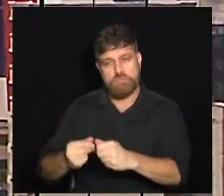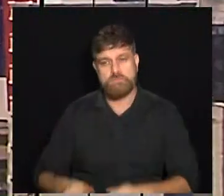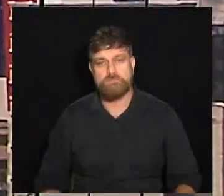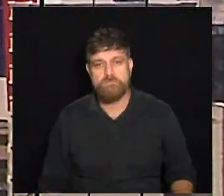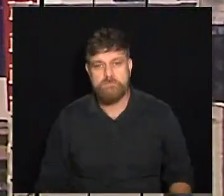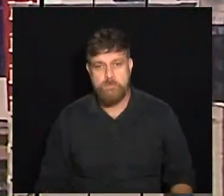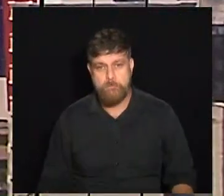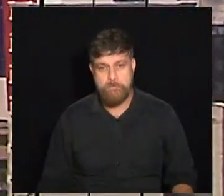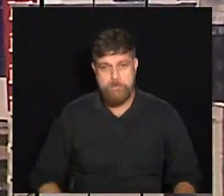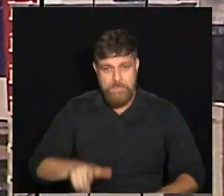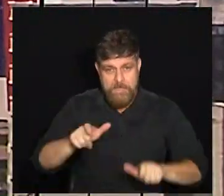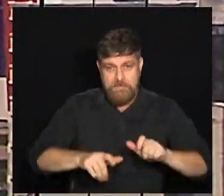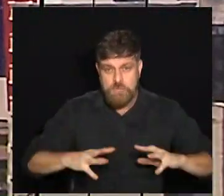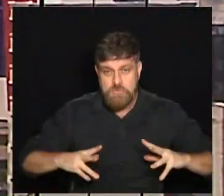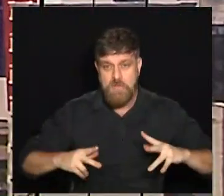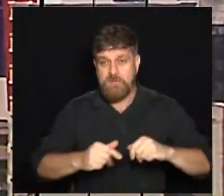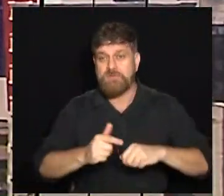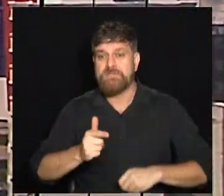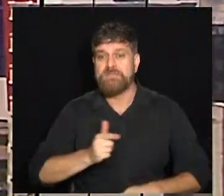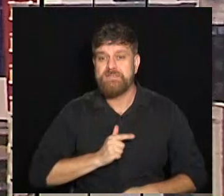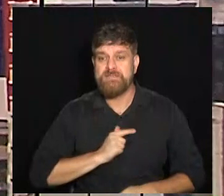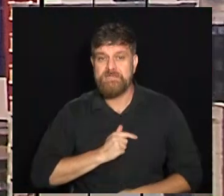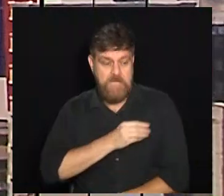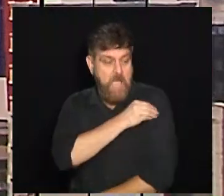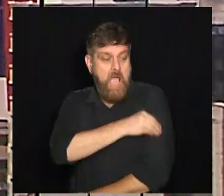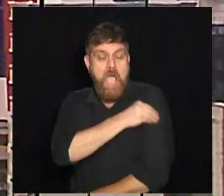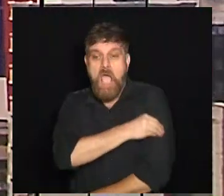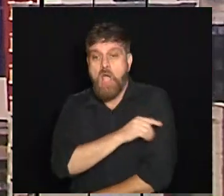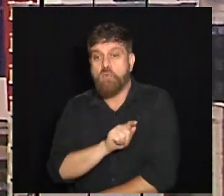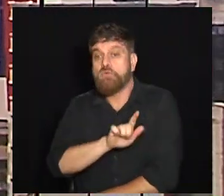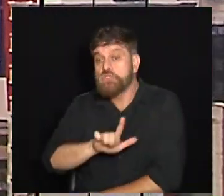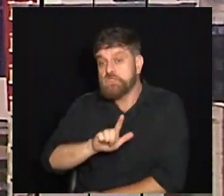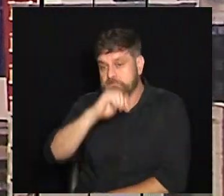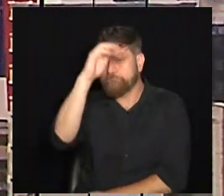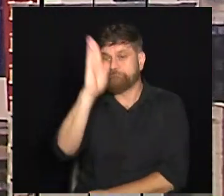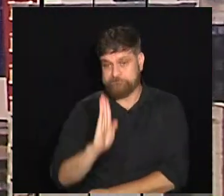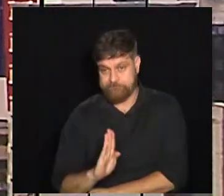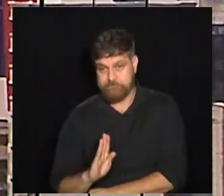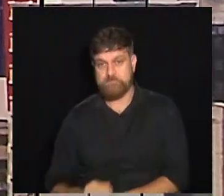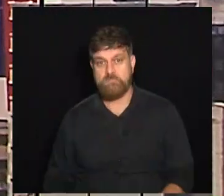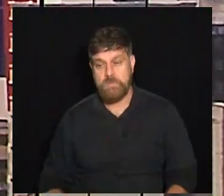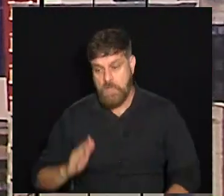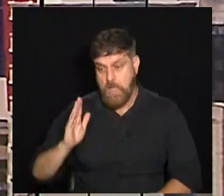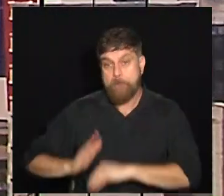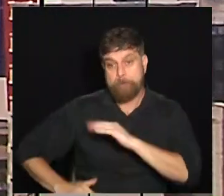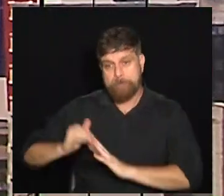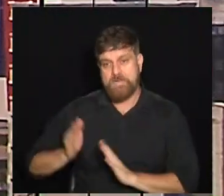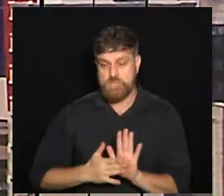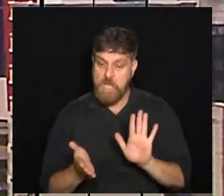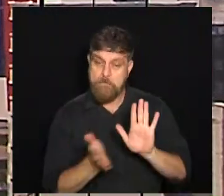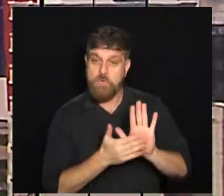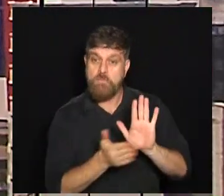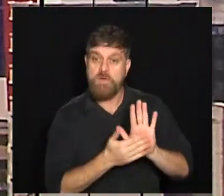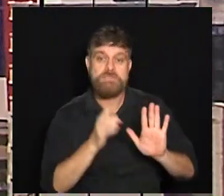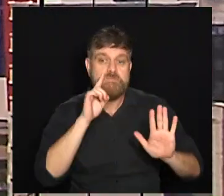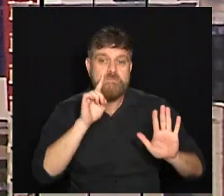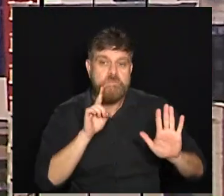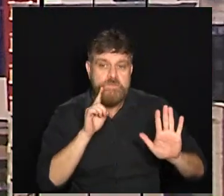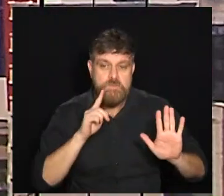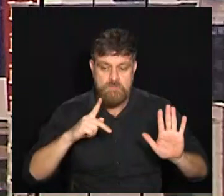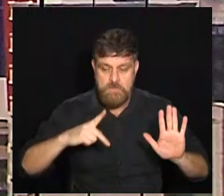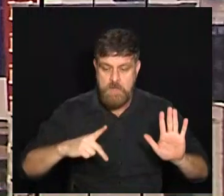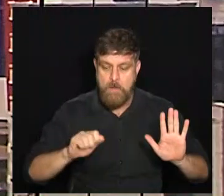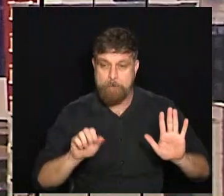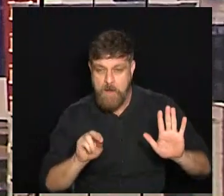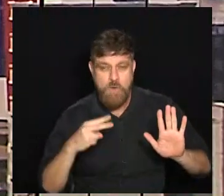que todos tenham acesso ao álcool em gel no país. Esta é uma iniciativa do vereador Paulo Galtério, que protocolou